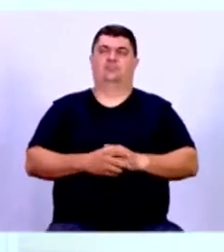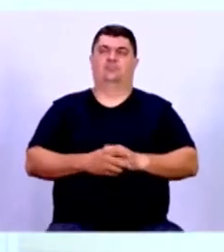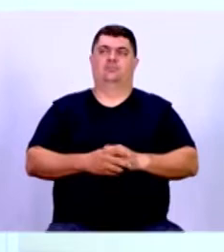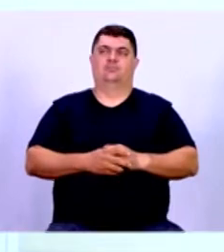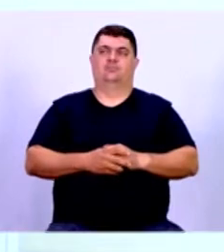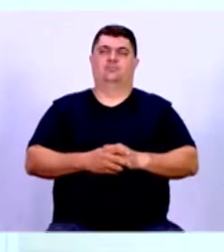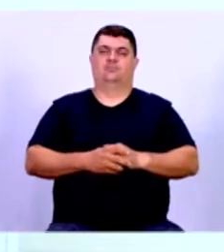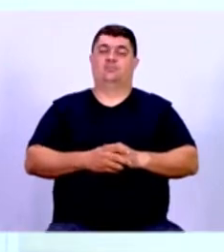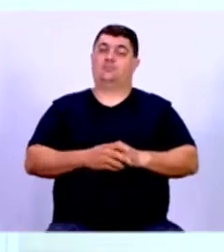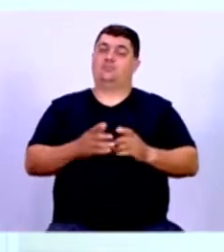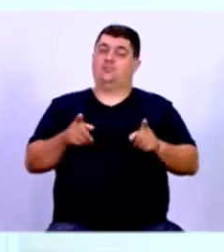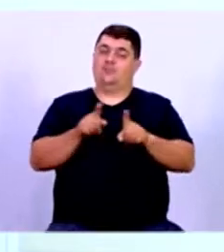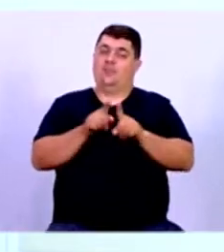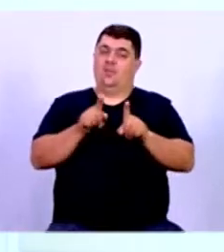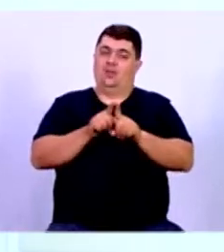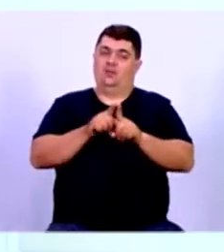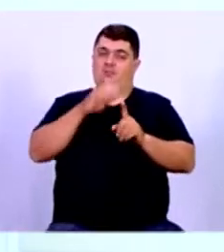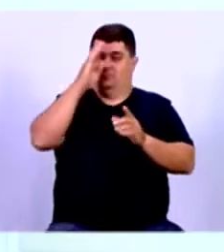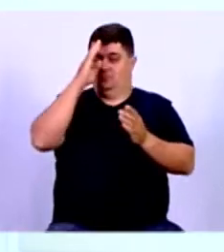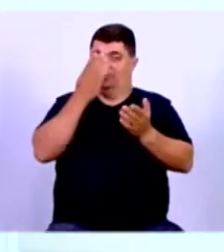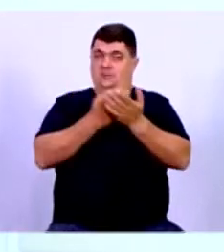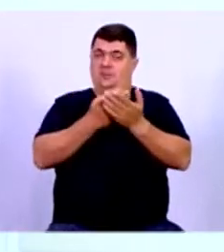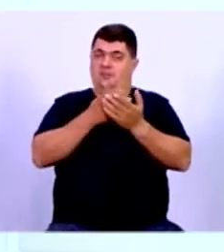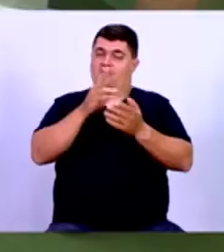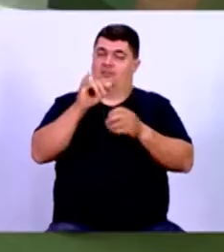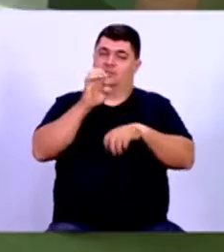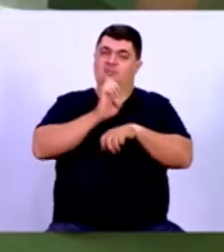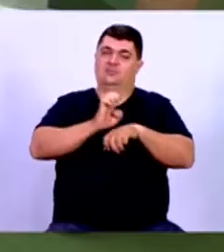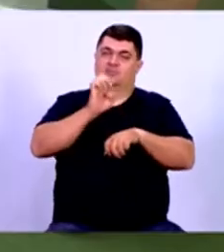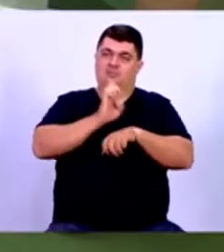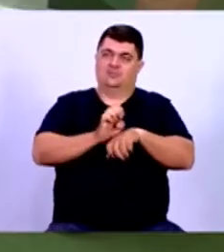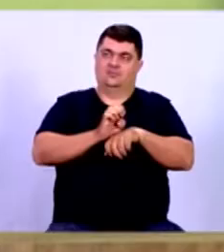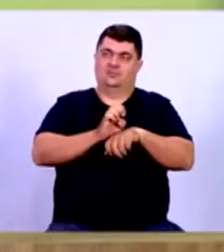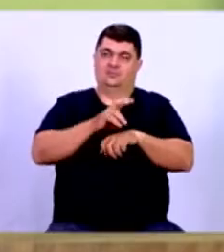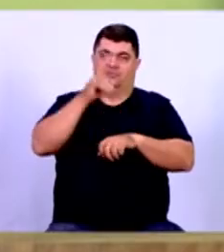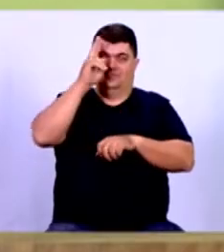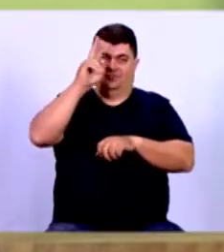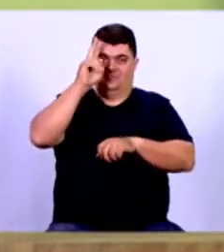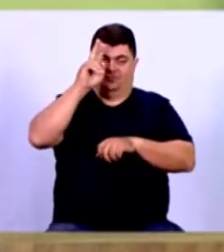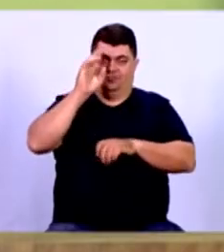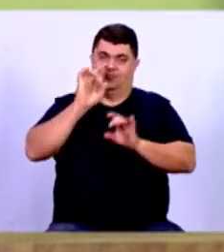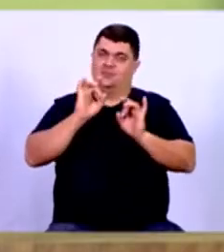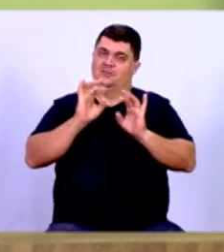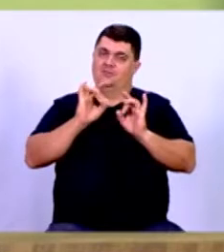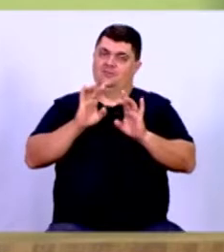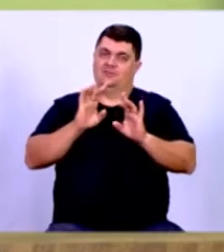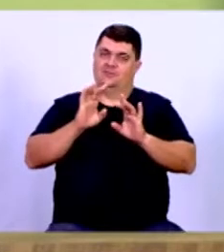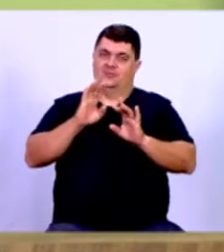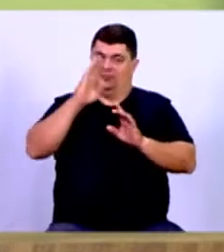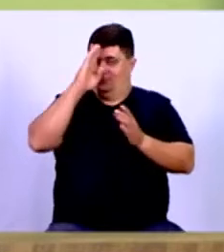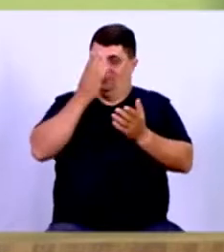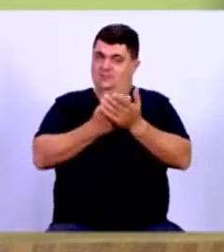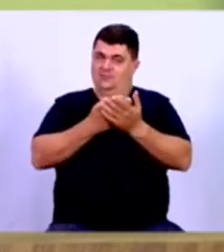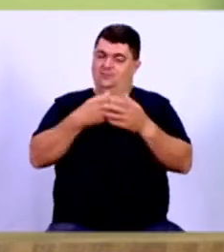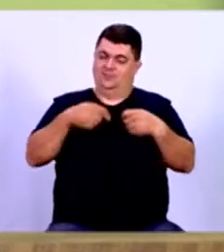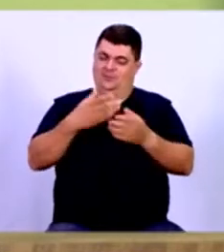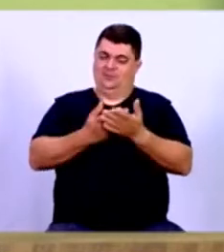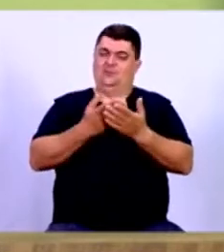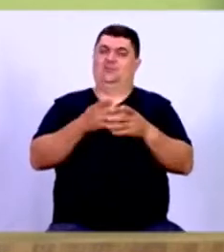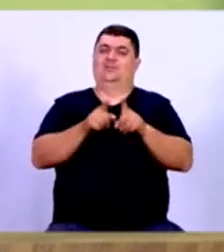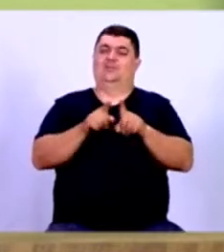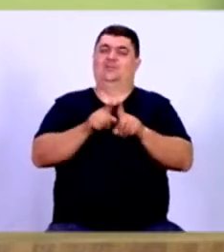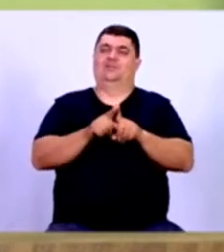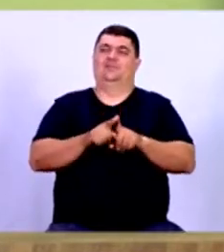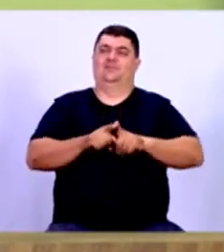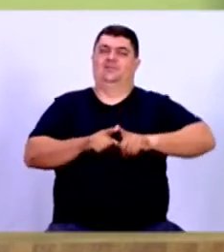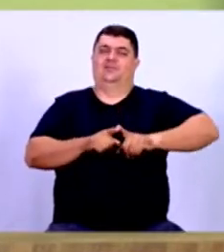vamos acreditar que vamos realizar o estágio, né, professora Sara? Só lembrando que não basta, né, professora, acreditar. Tem que executar, tem